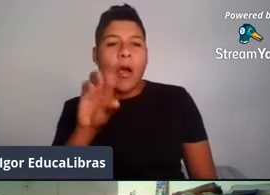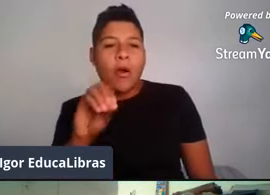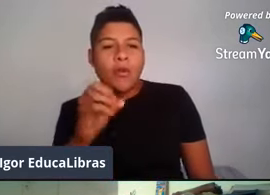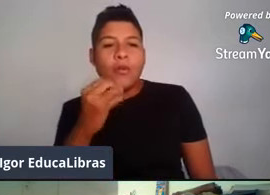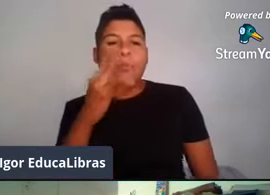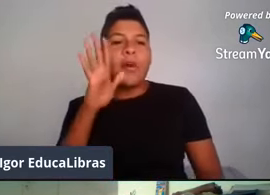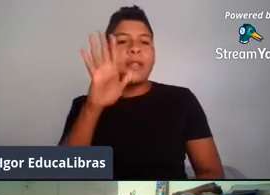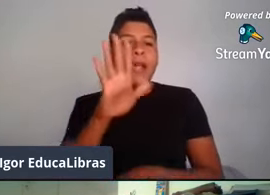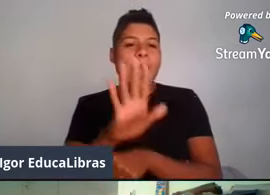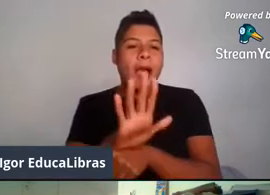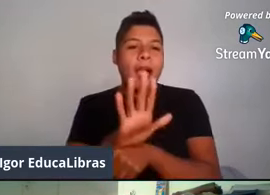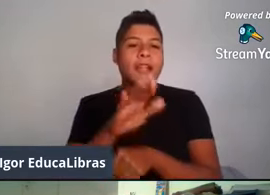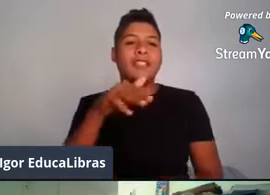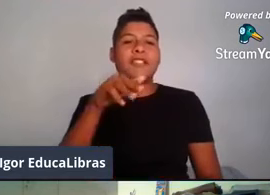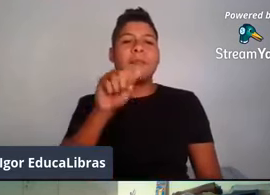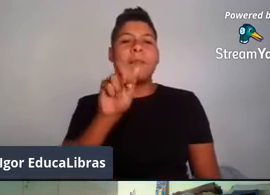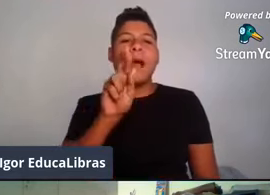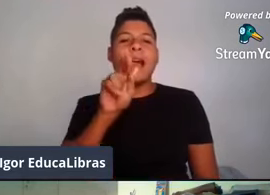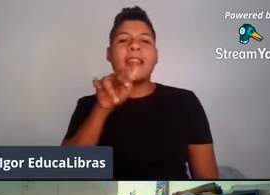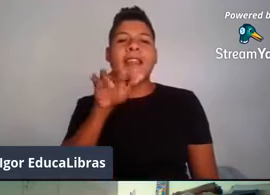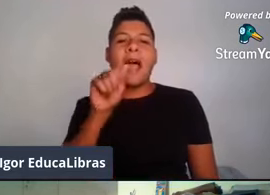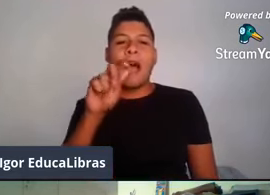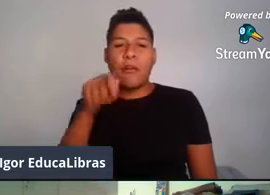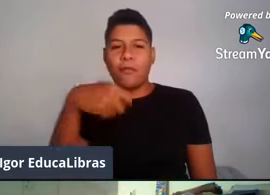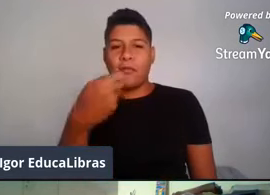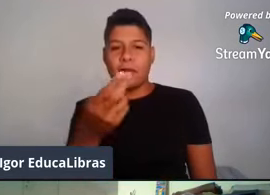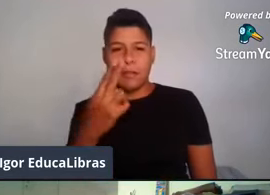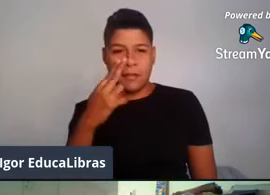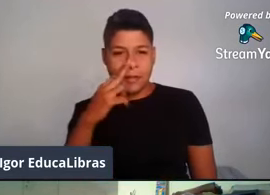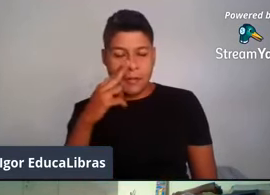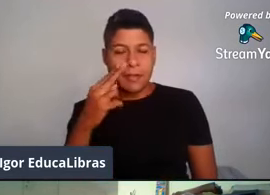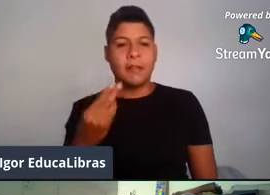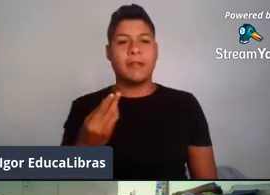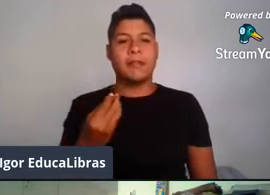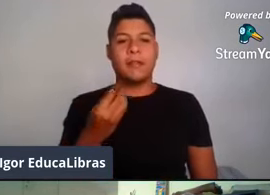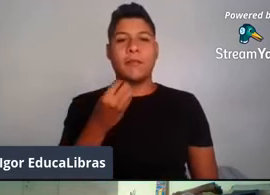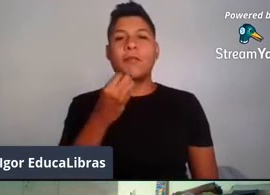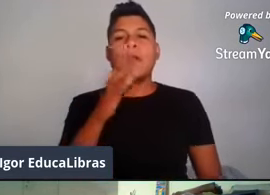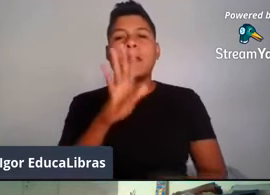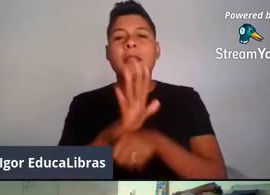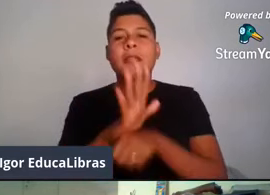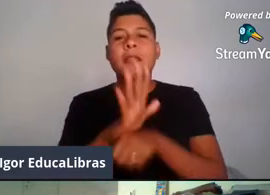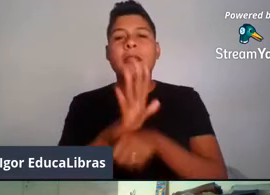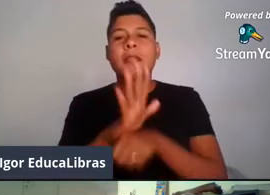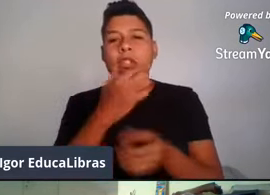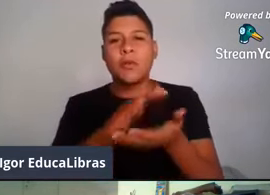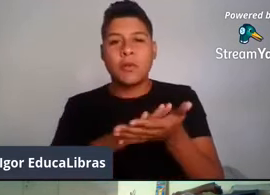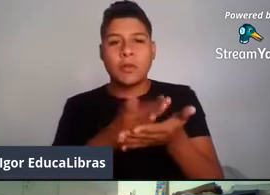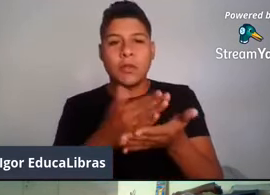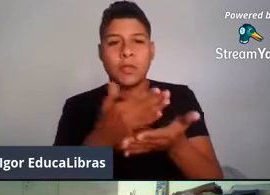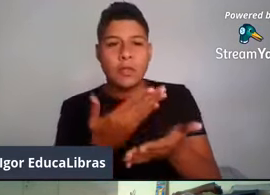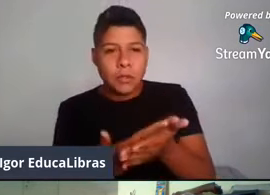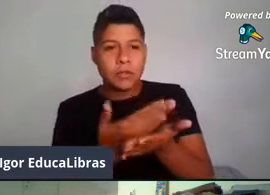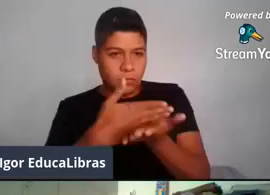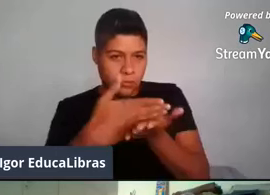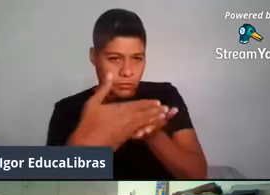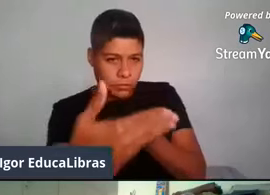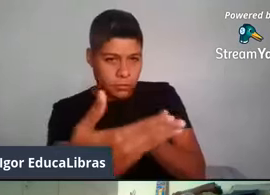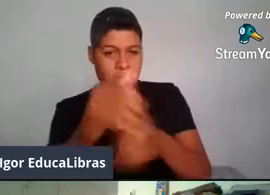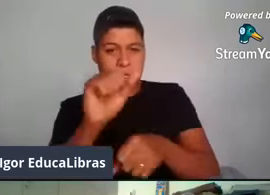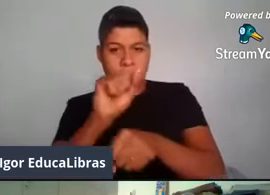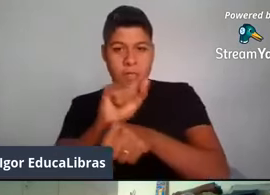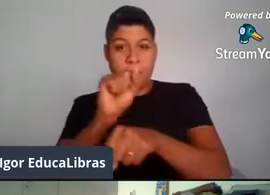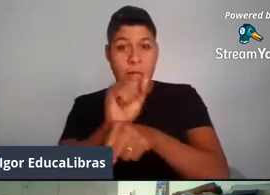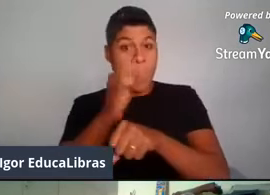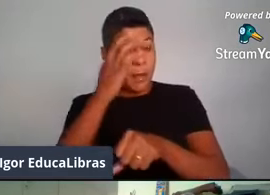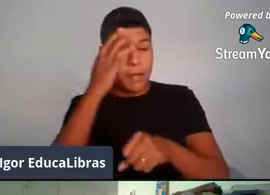Igor. Bom dia, bom, as pessoas que vão entrando. Eu vou fazer, inclusive para esperar que as pessoas